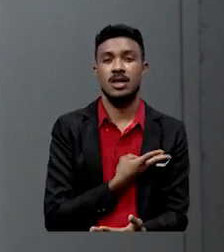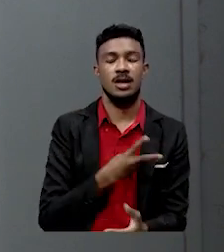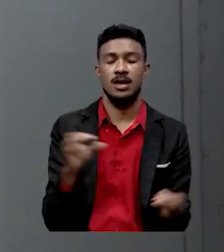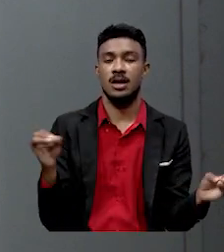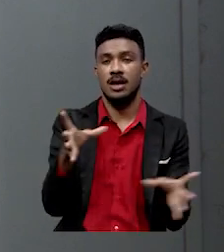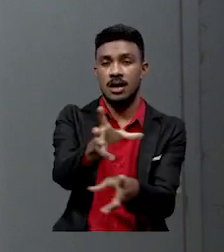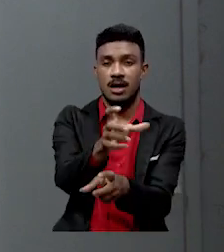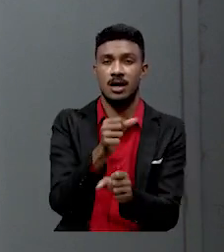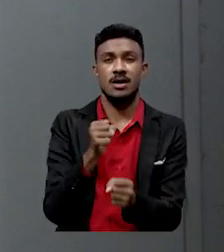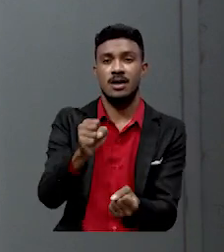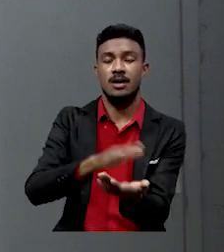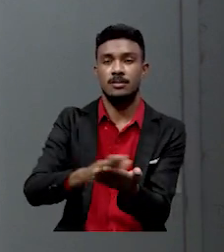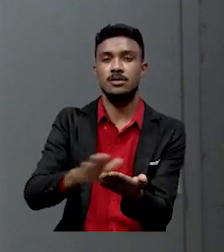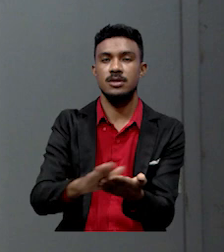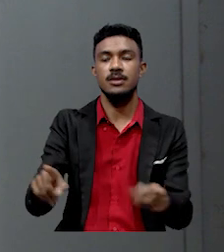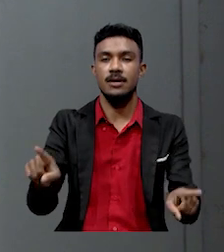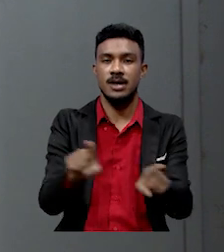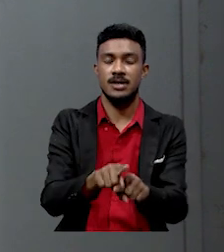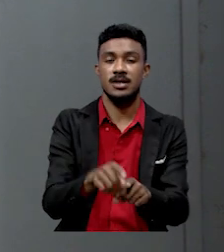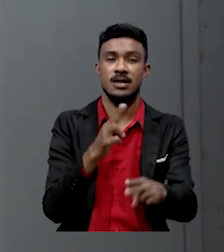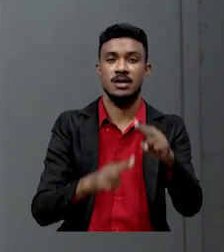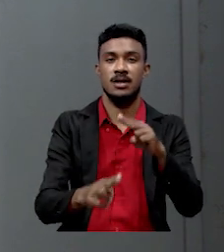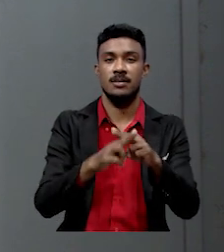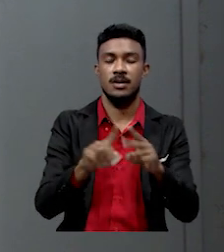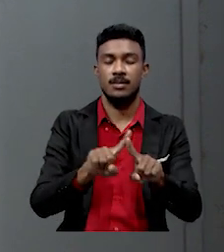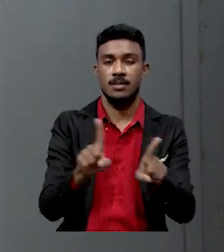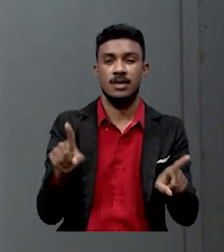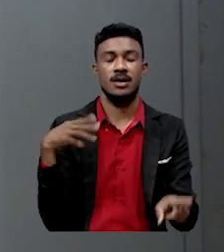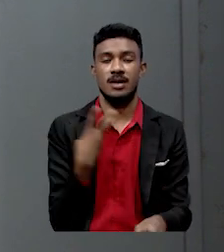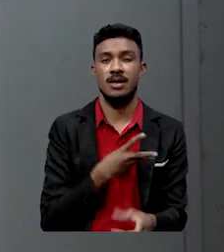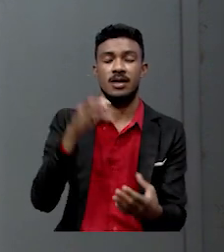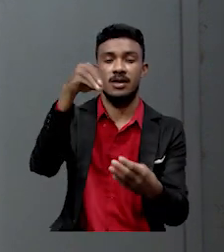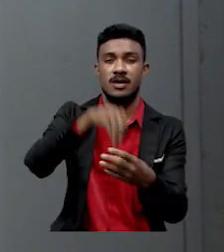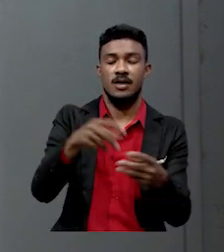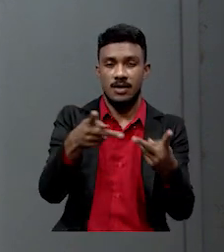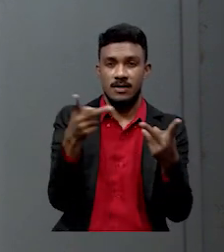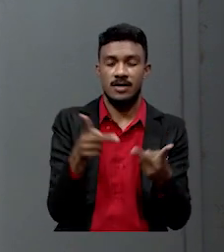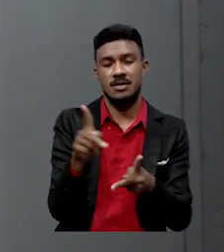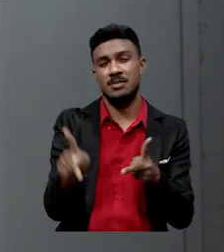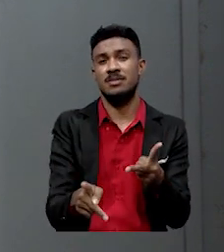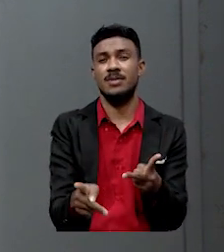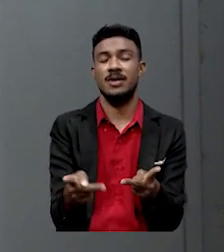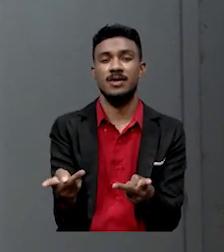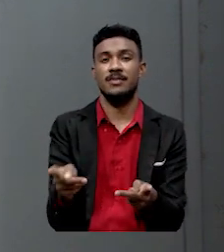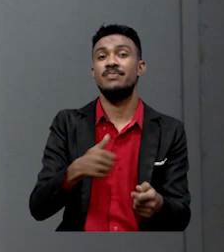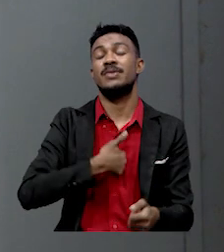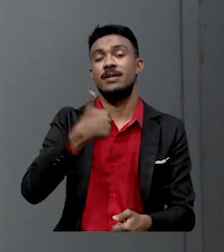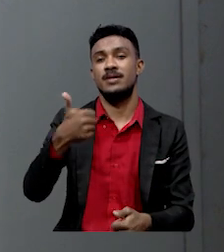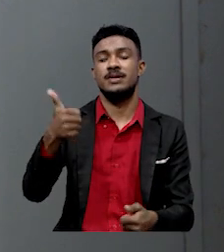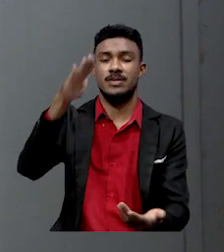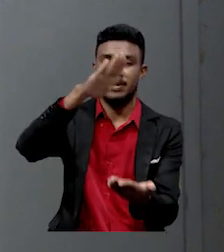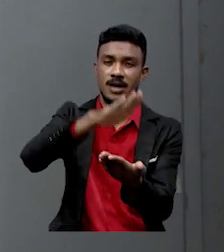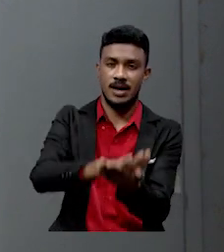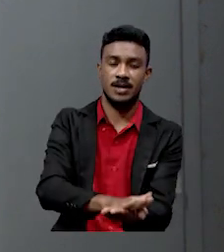manual, ita tau de tia fatin lisu, depois ma kareta mane mai, nain fakar ba hen ba, depois hanehan, hanehan